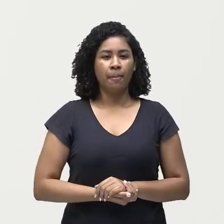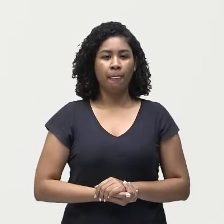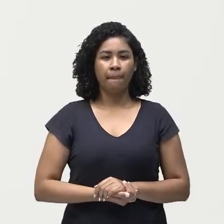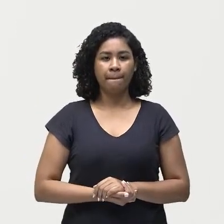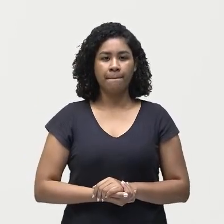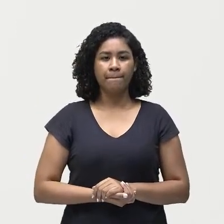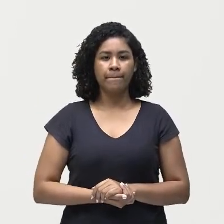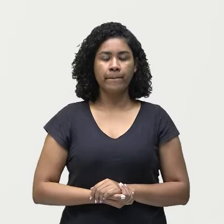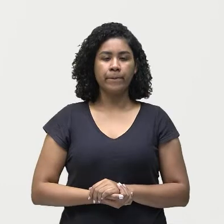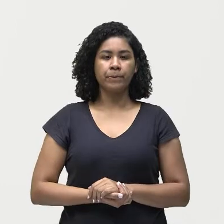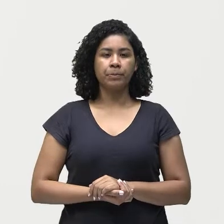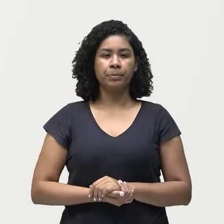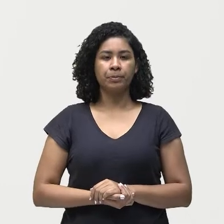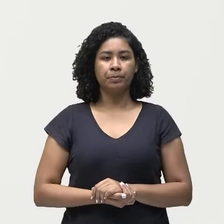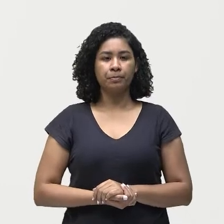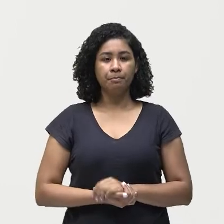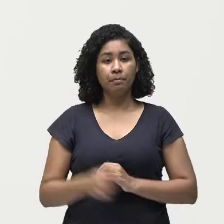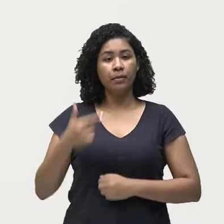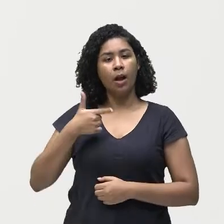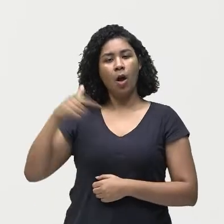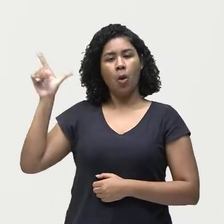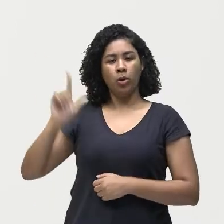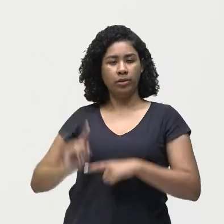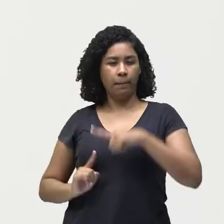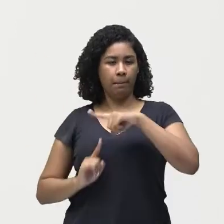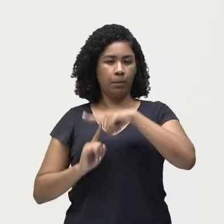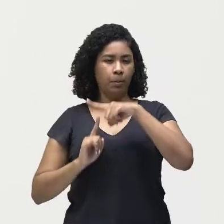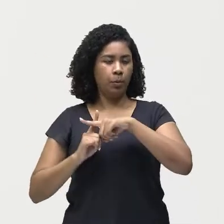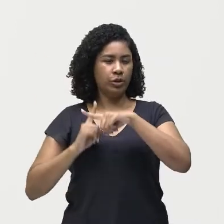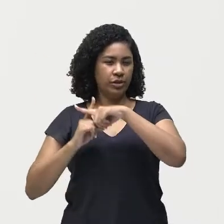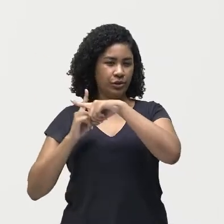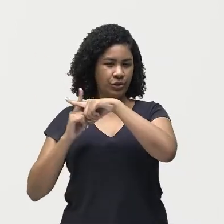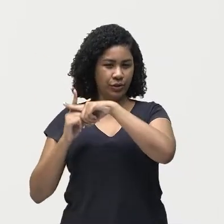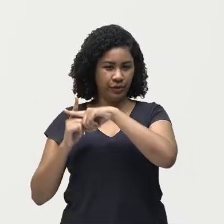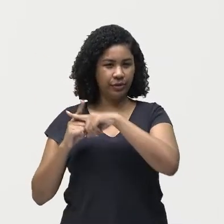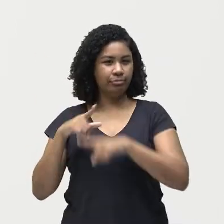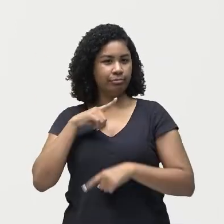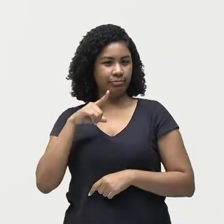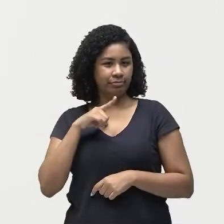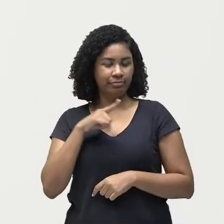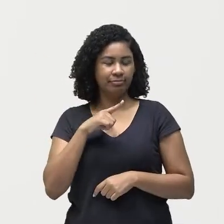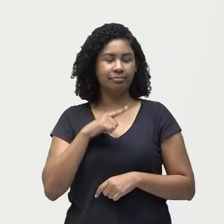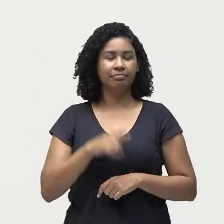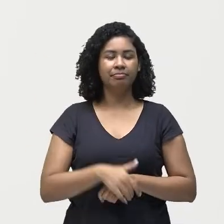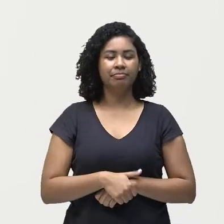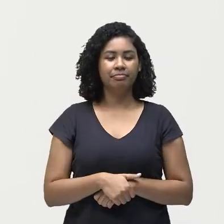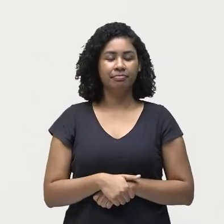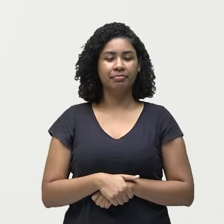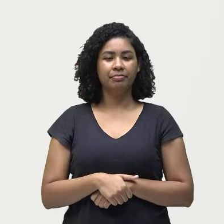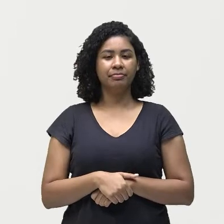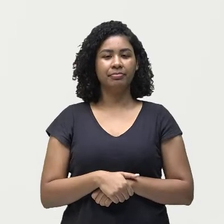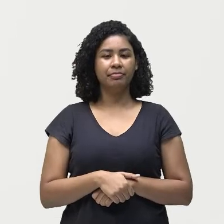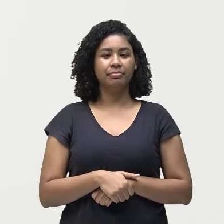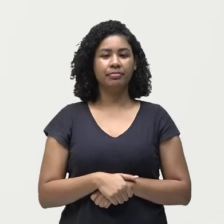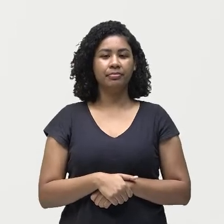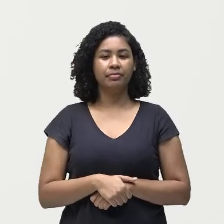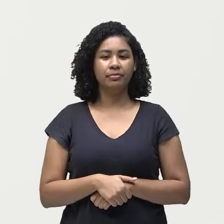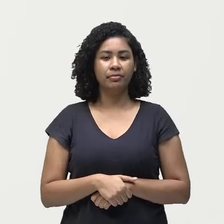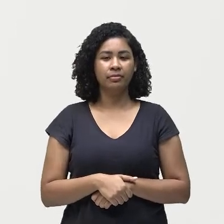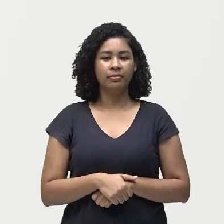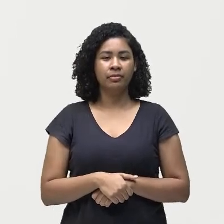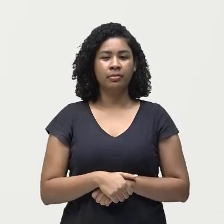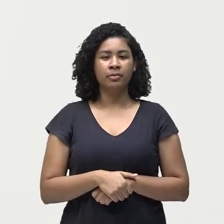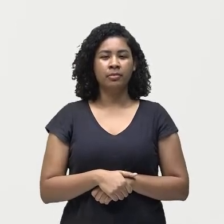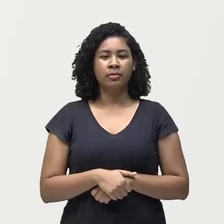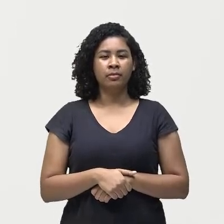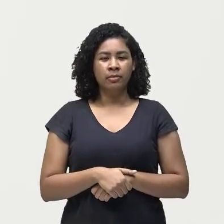Aqui, outro benefício, né, outra vantagem desse tipo de leitura, do extensive reading, é que ele